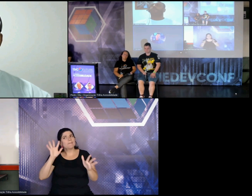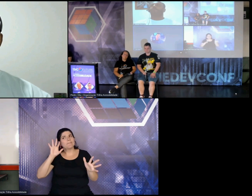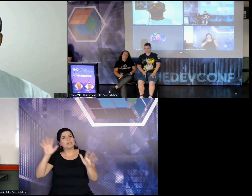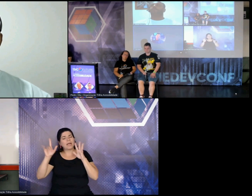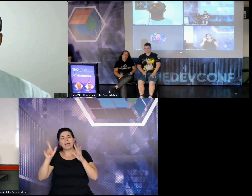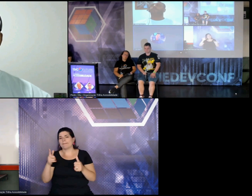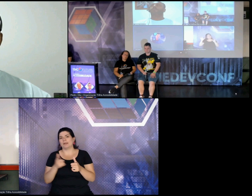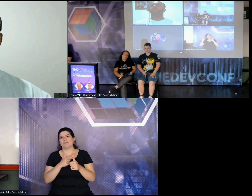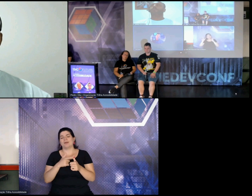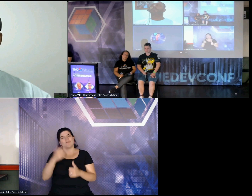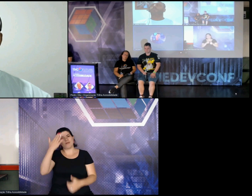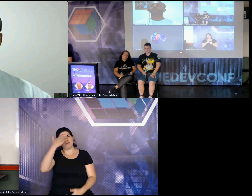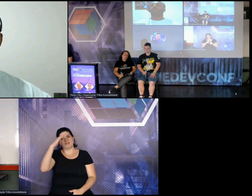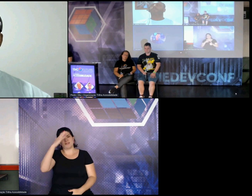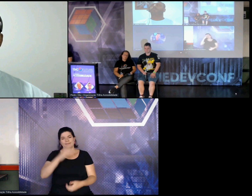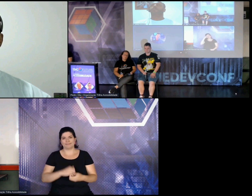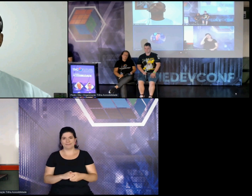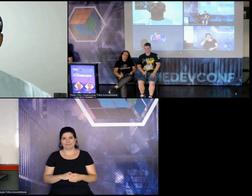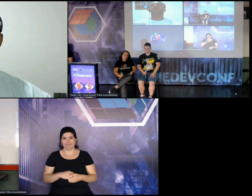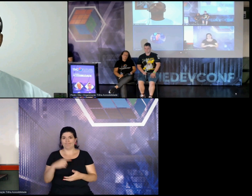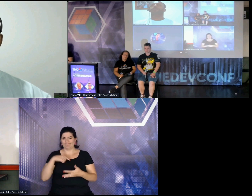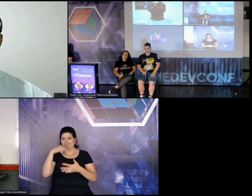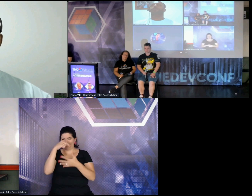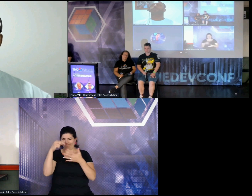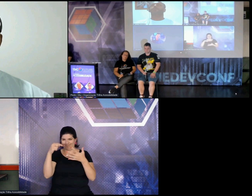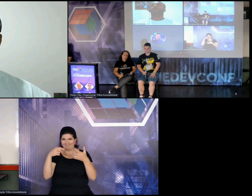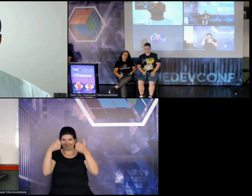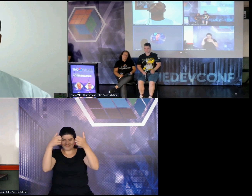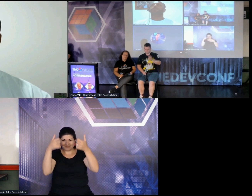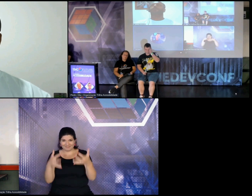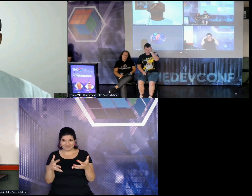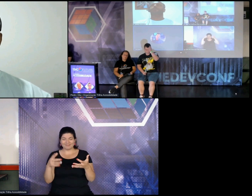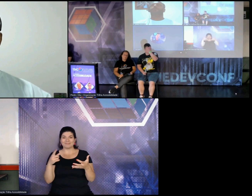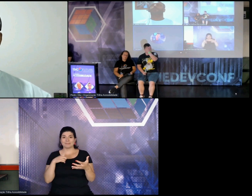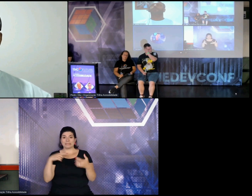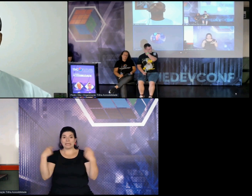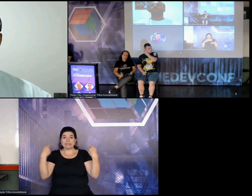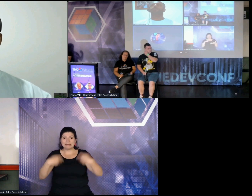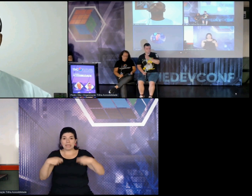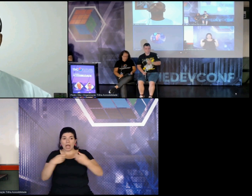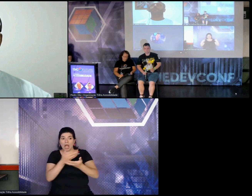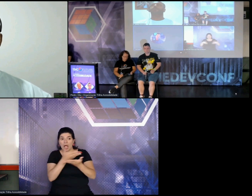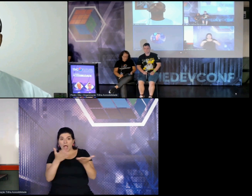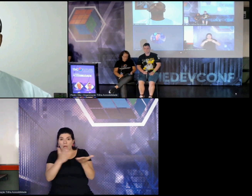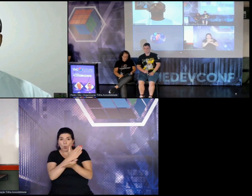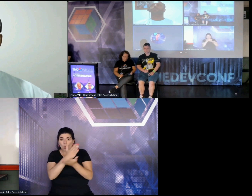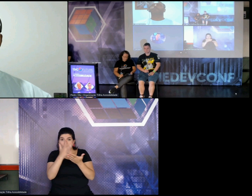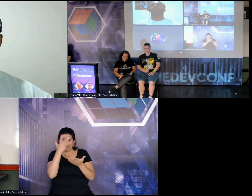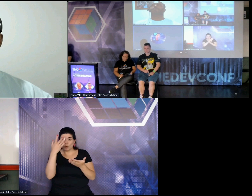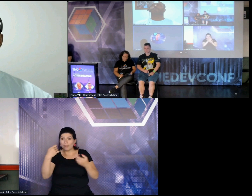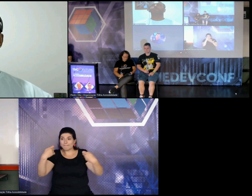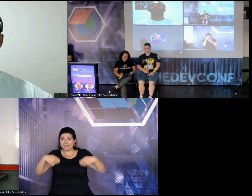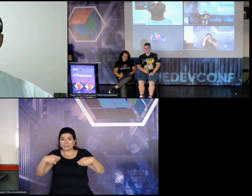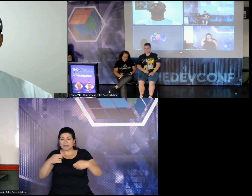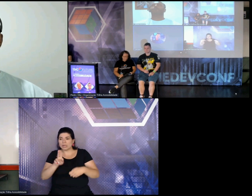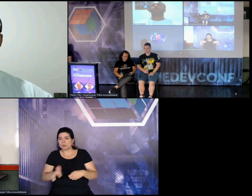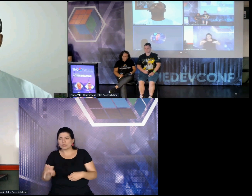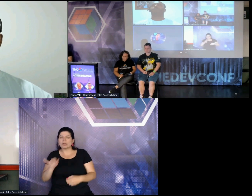aí, claro, trazendo esses pontos específicos, né, de especificidades de alguns usuários específicos, né? Então, pessoas surdas